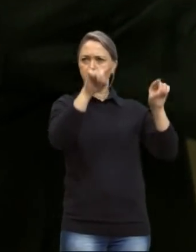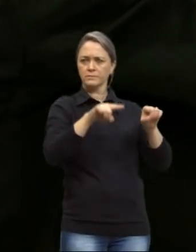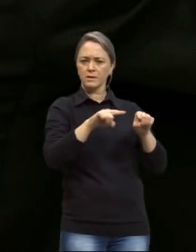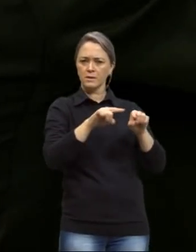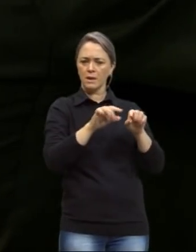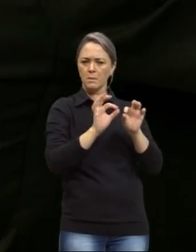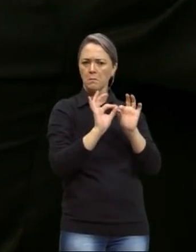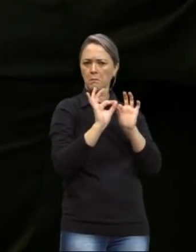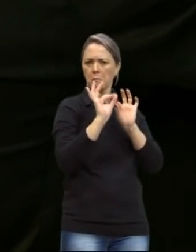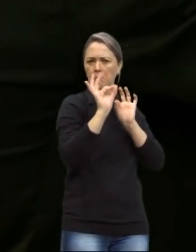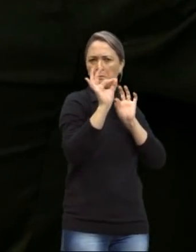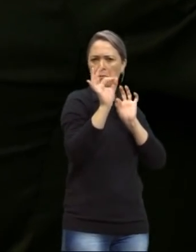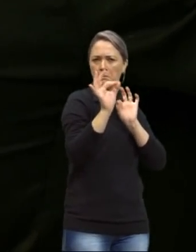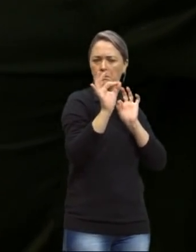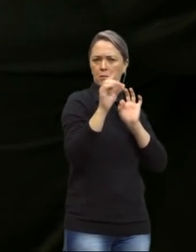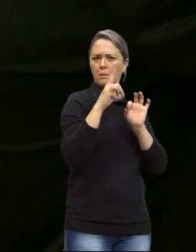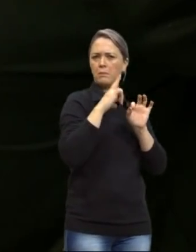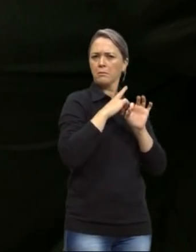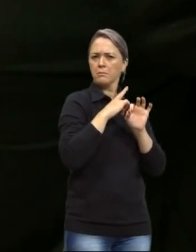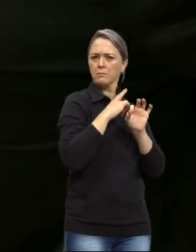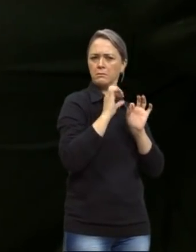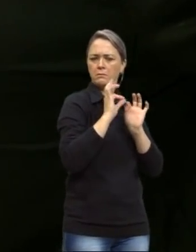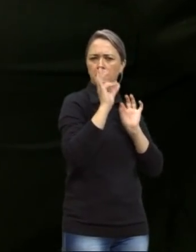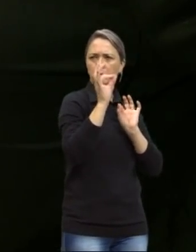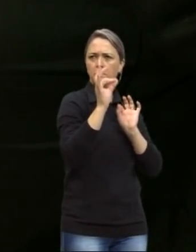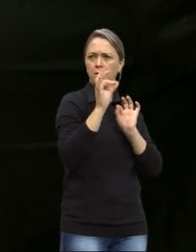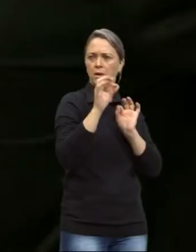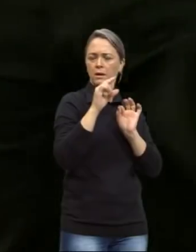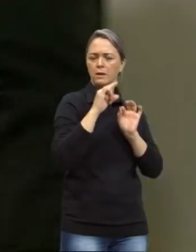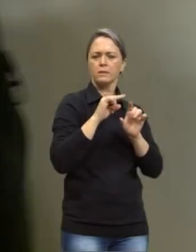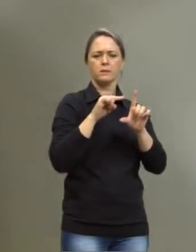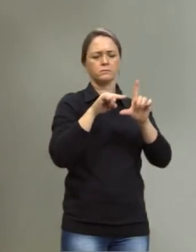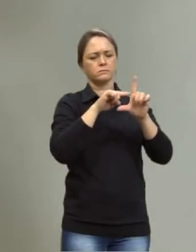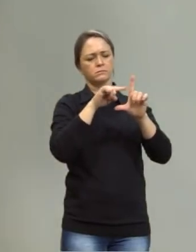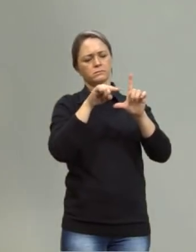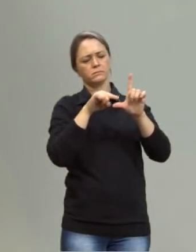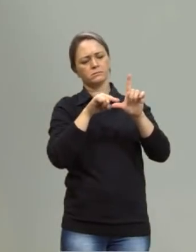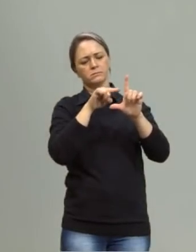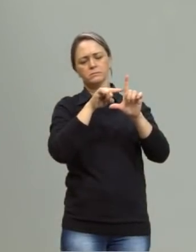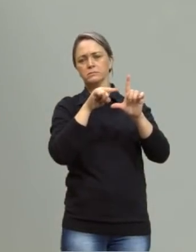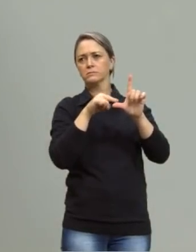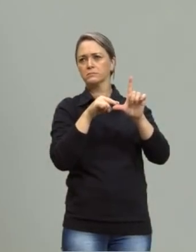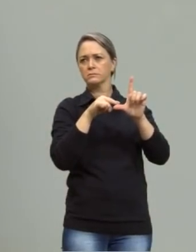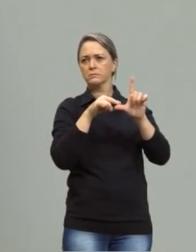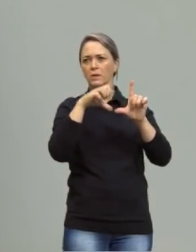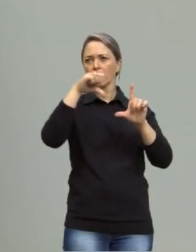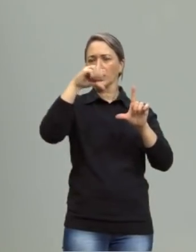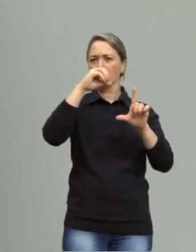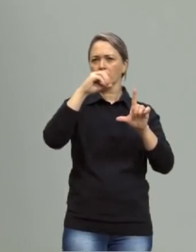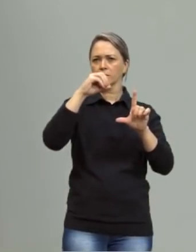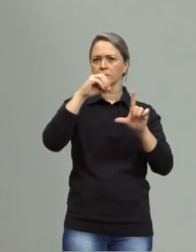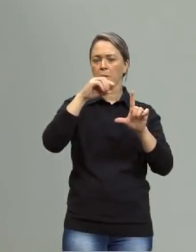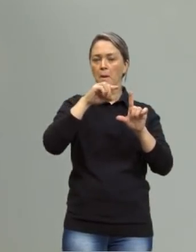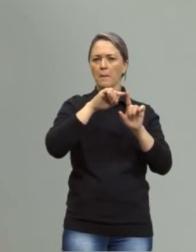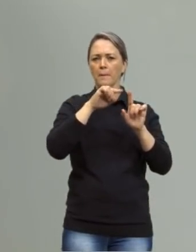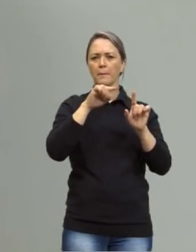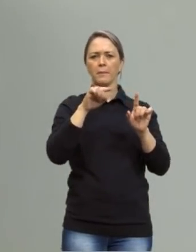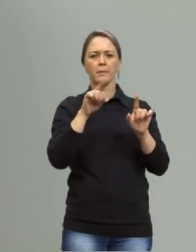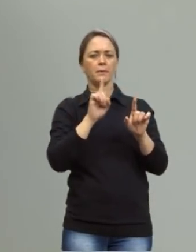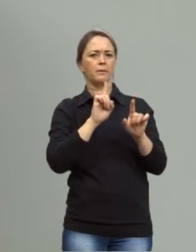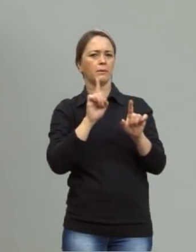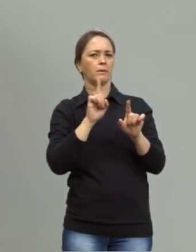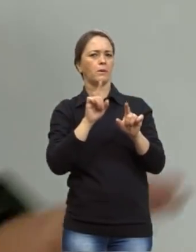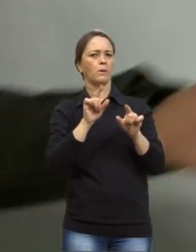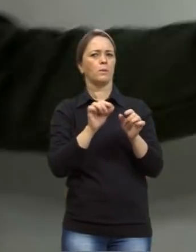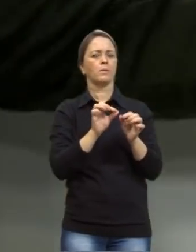distância que eu tenho ó tem um ângulo aqui de 90 graus né é mas não é o maior arranjo que eu